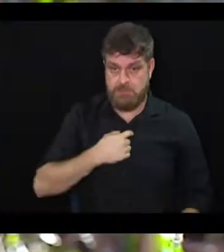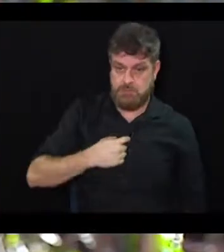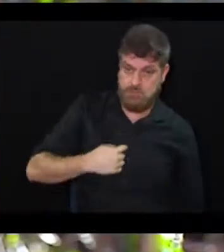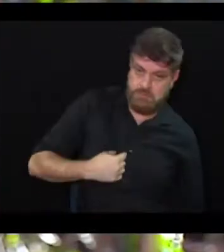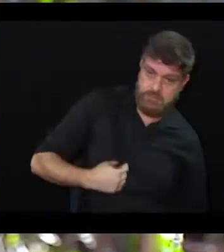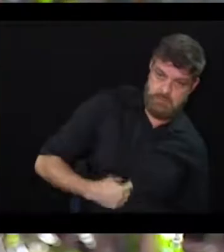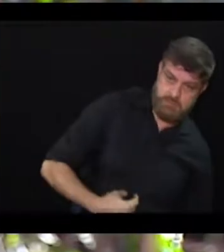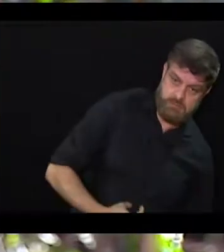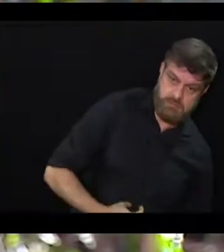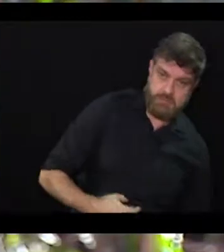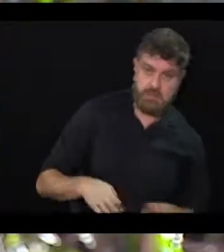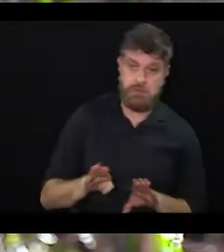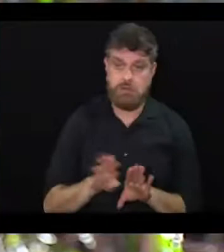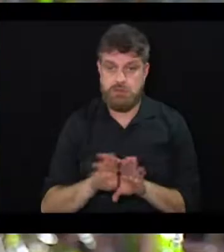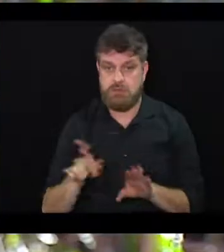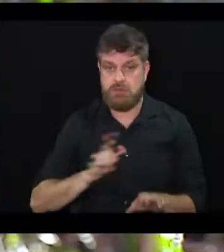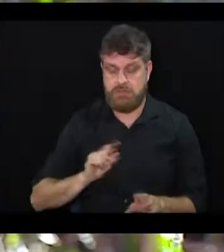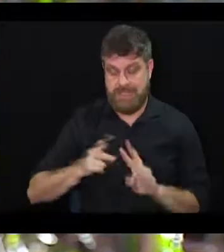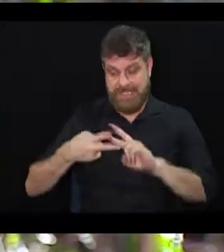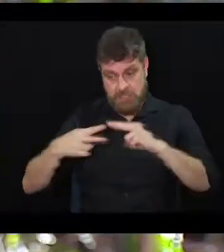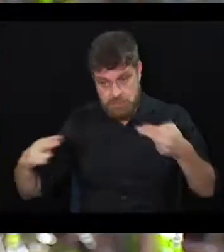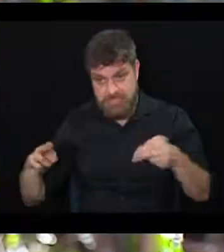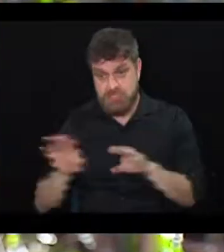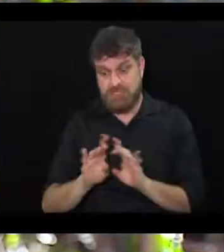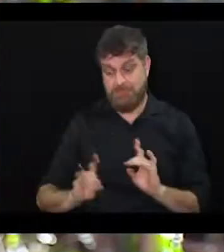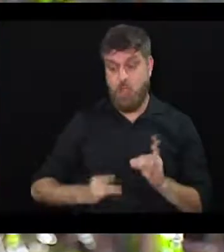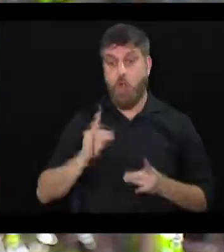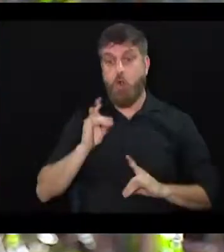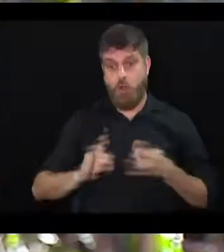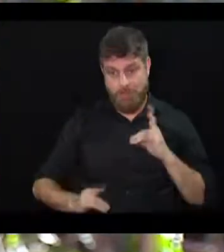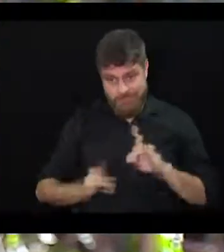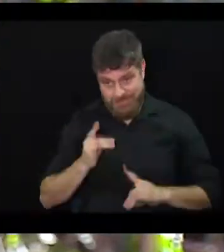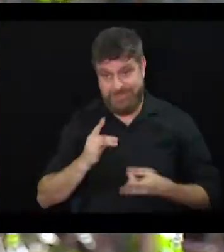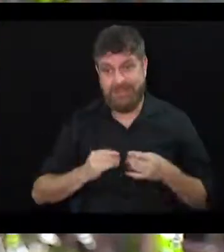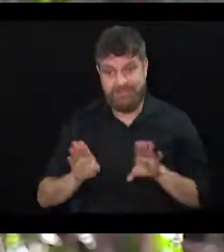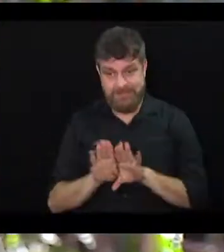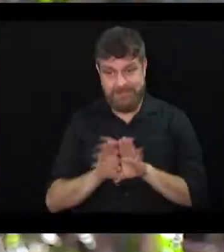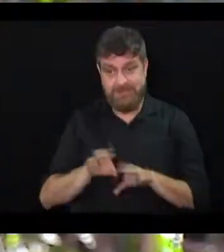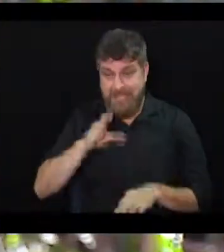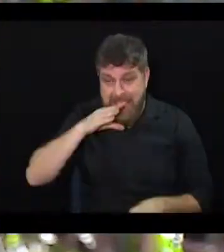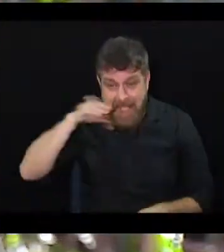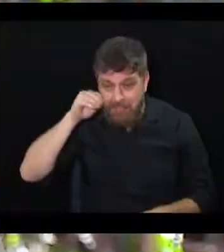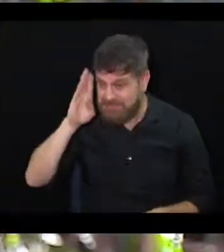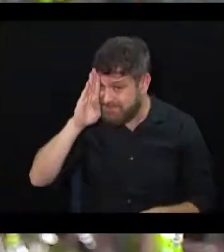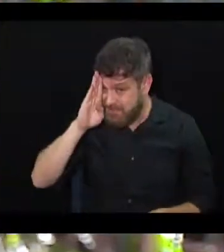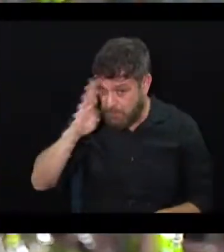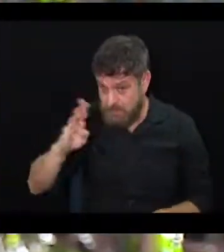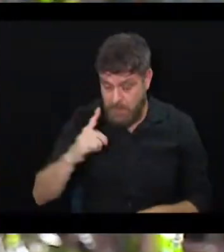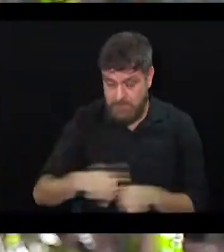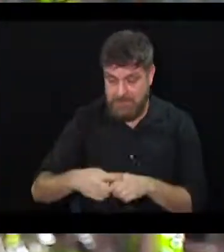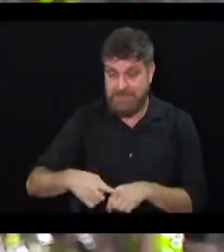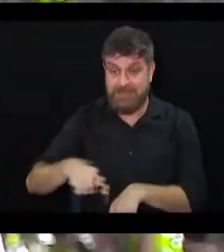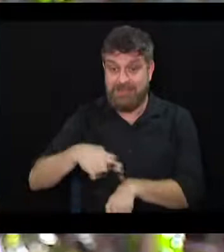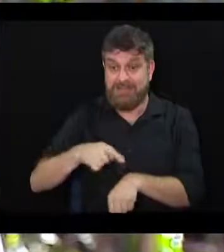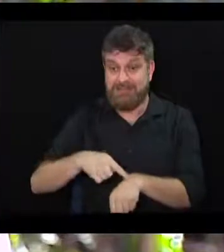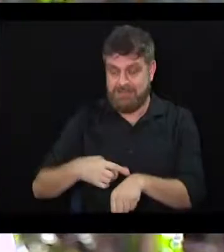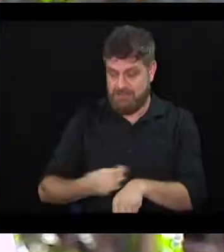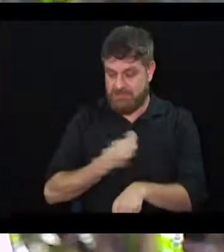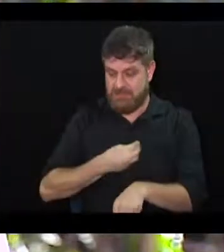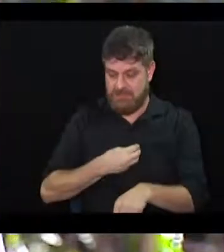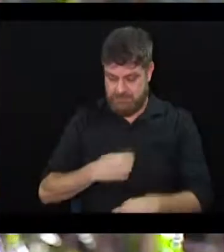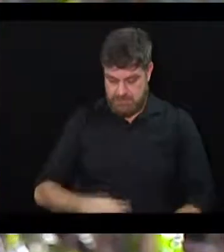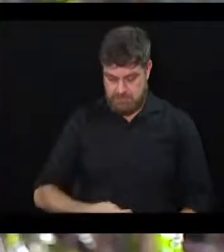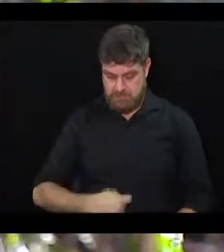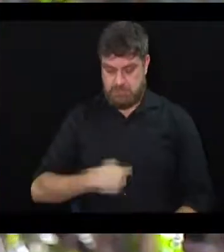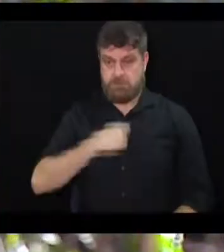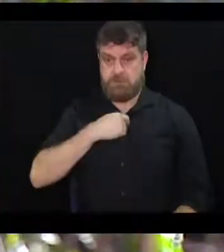uma doença com causas genéticas e hormonais e que afeta principalmente os adolescentes, porque é nessa fase da vida que a coluna tem